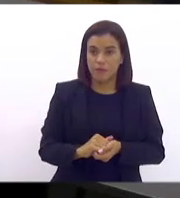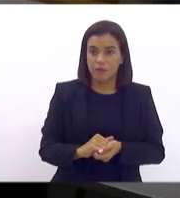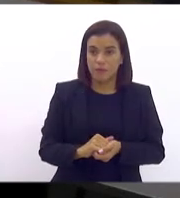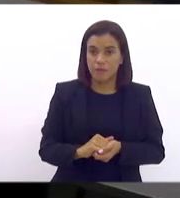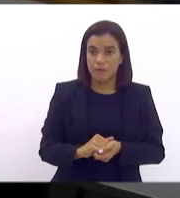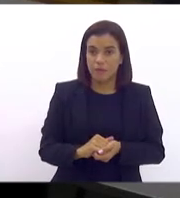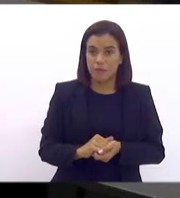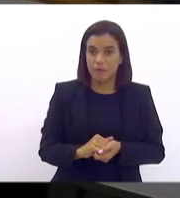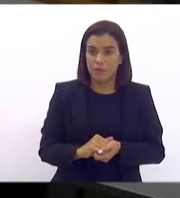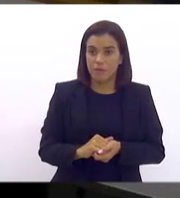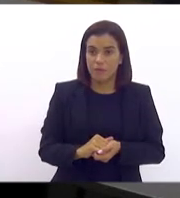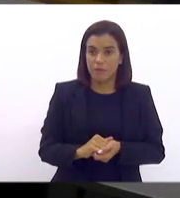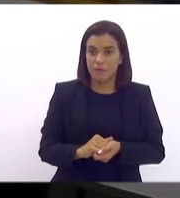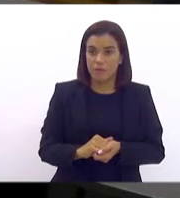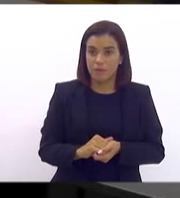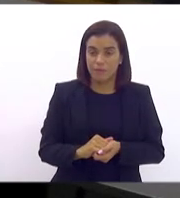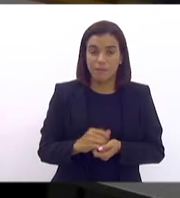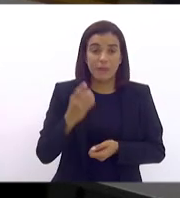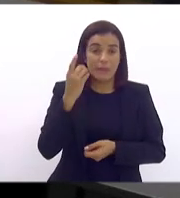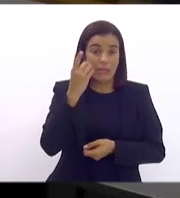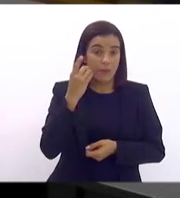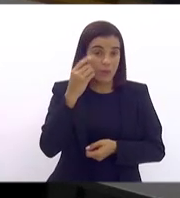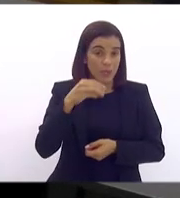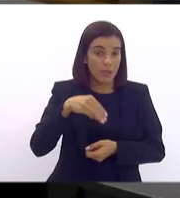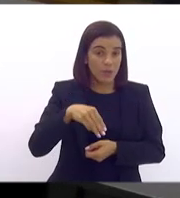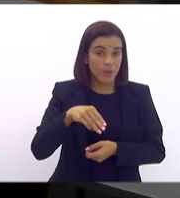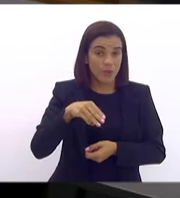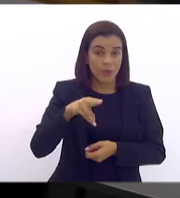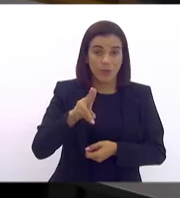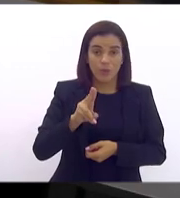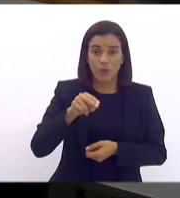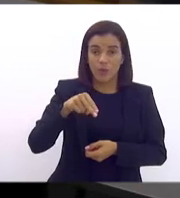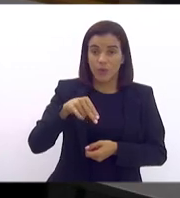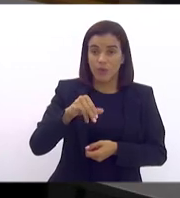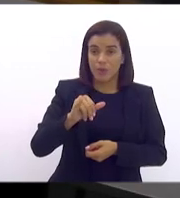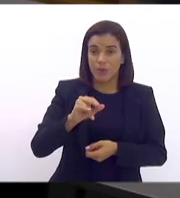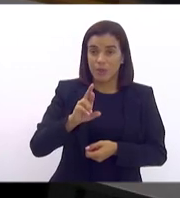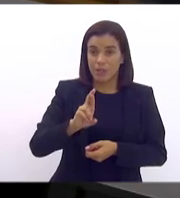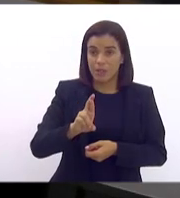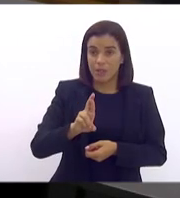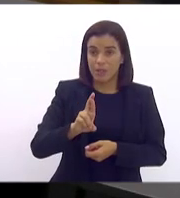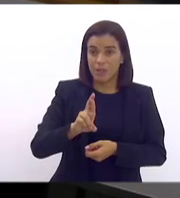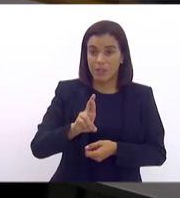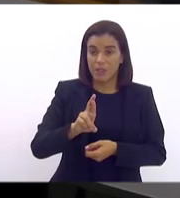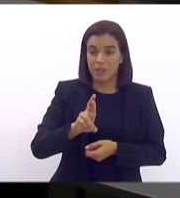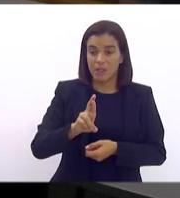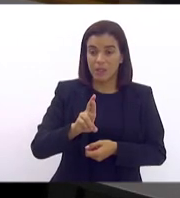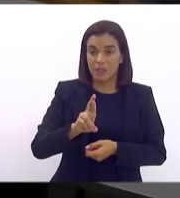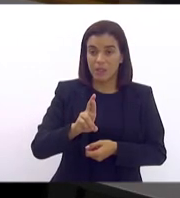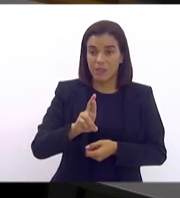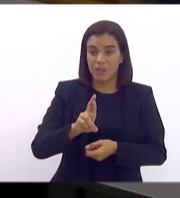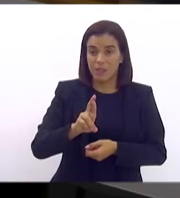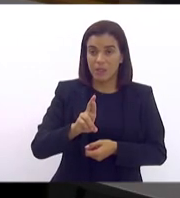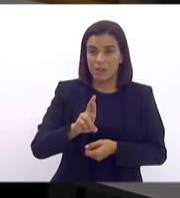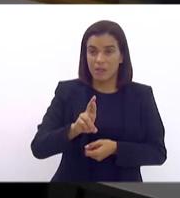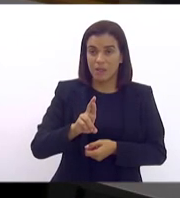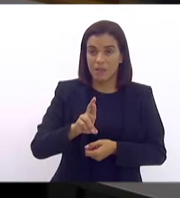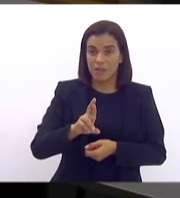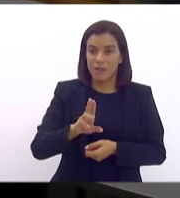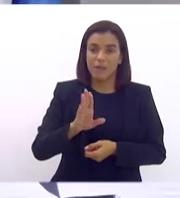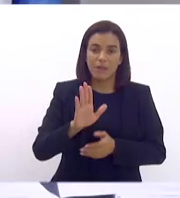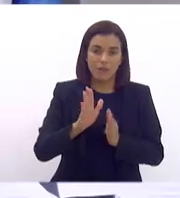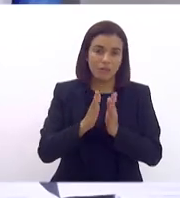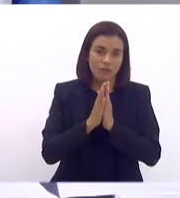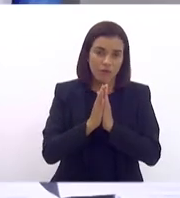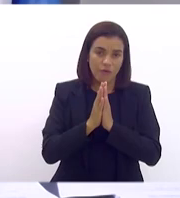mas eu tenho que ver. Deputado Munir, conseguiu entrar aqui. Deputado Munir, só peço que o